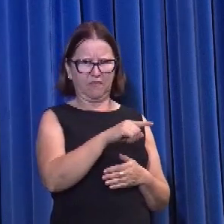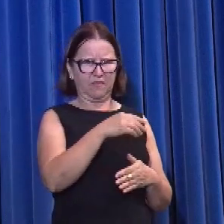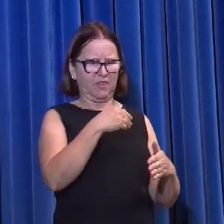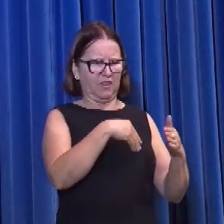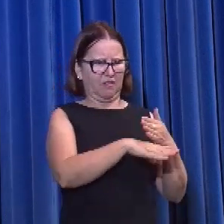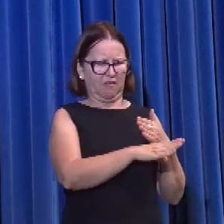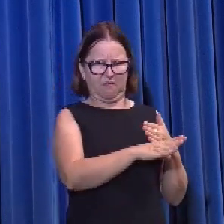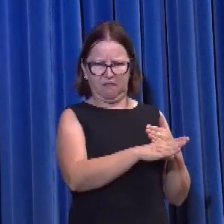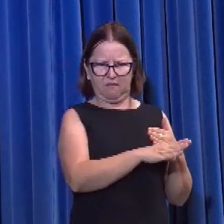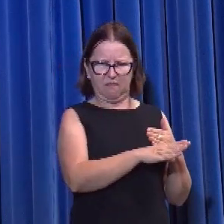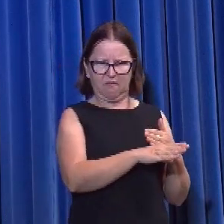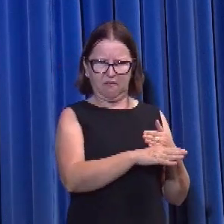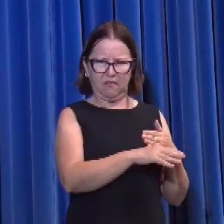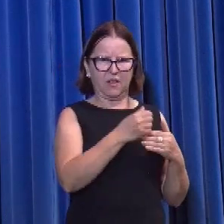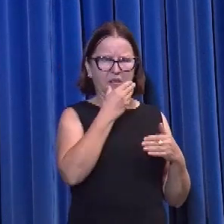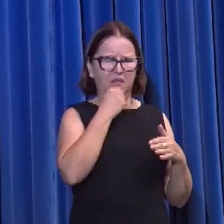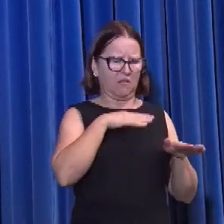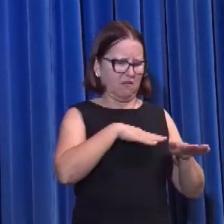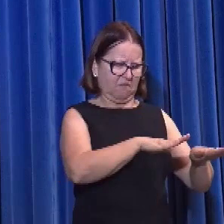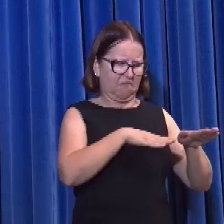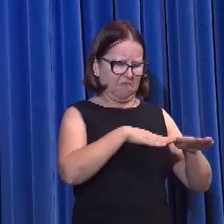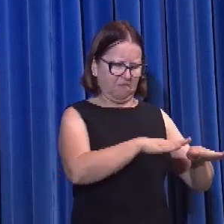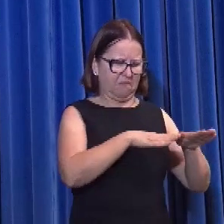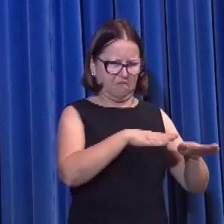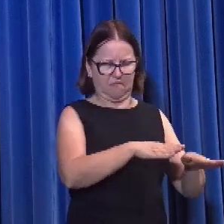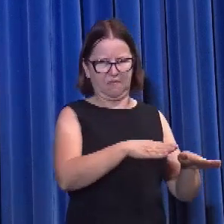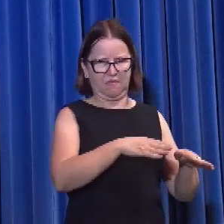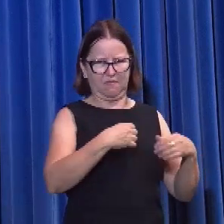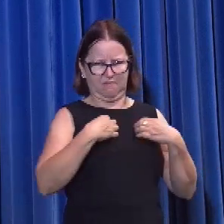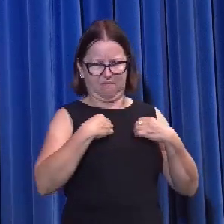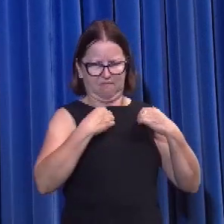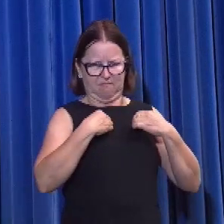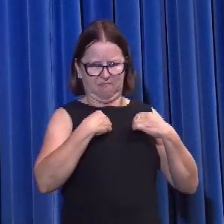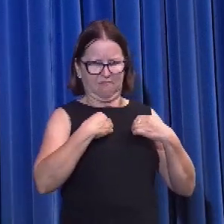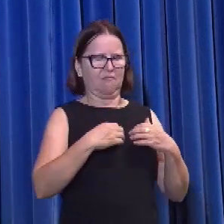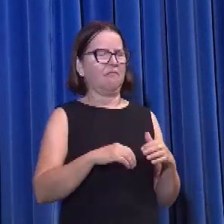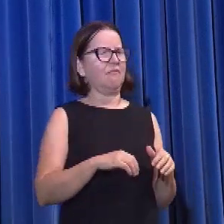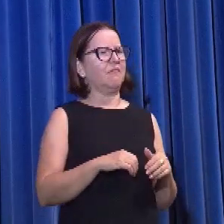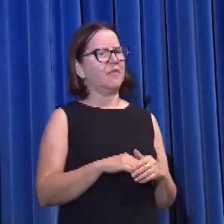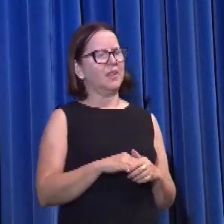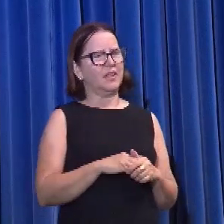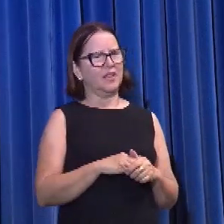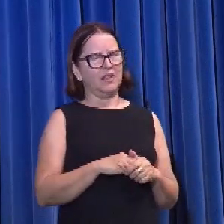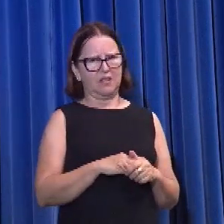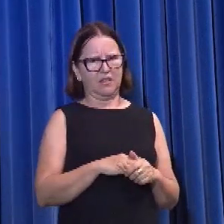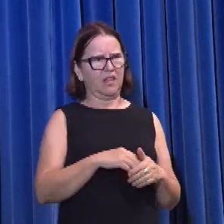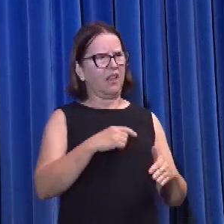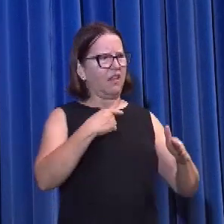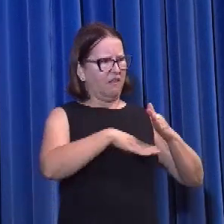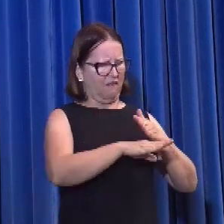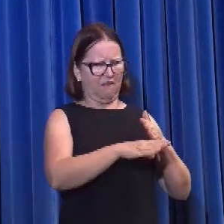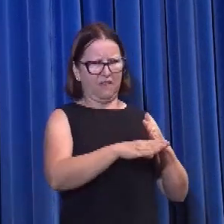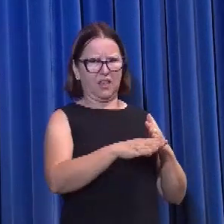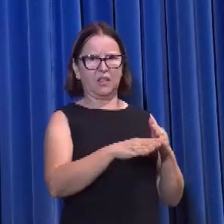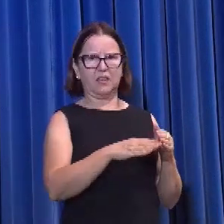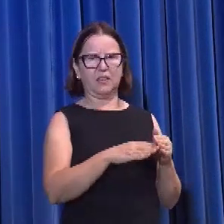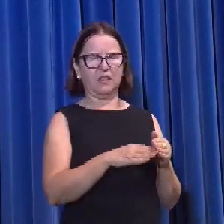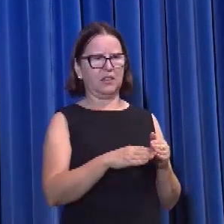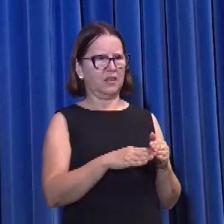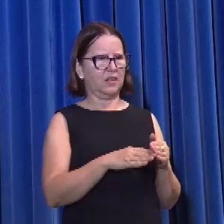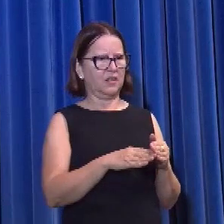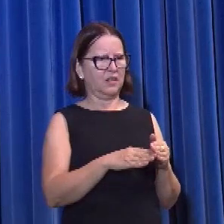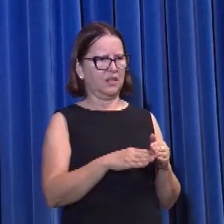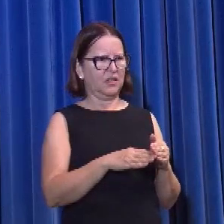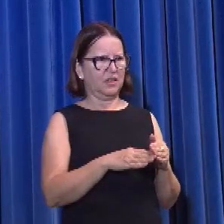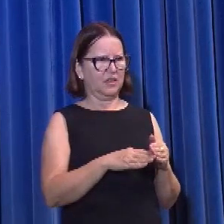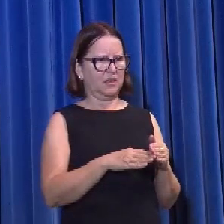alfaiate. Porque naquele tempo não se comprava assim roupa com facilidade, não. Vai lá no alfaiate e você vai botar